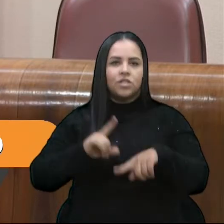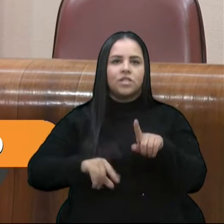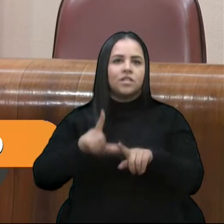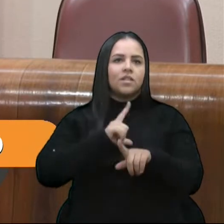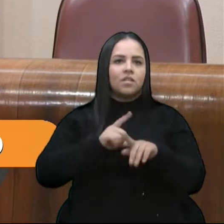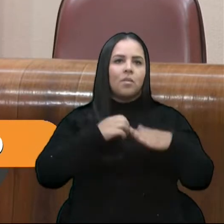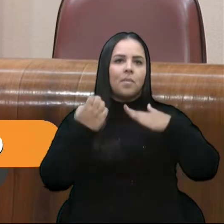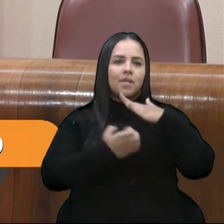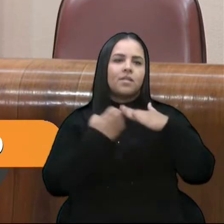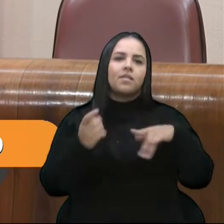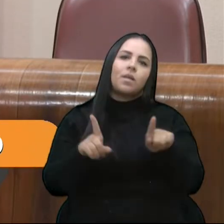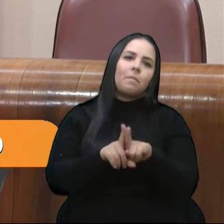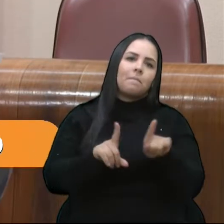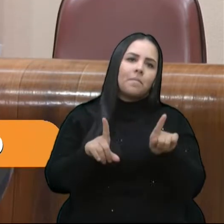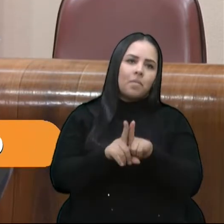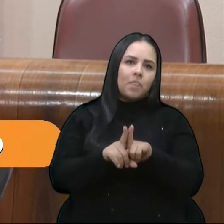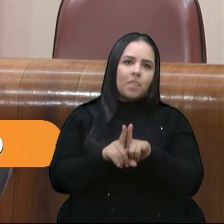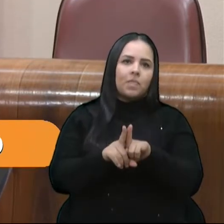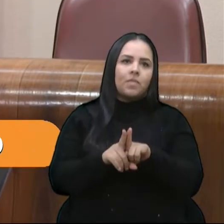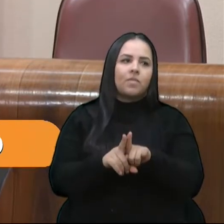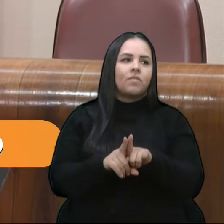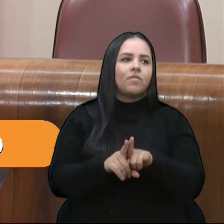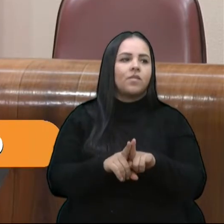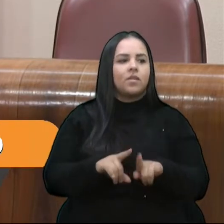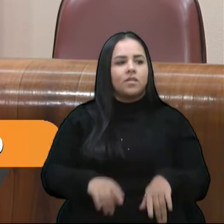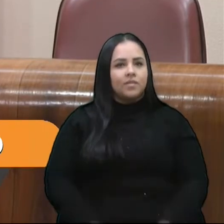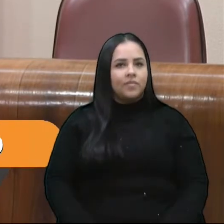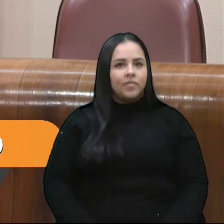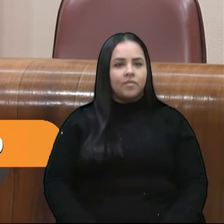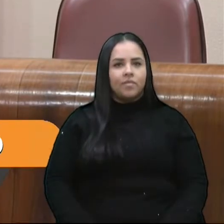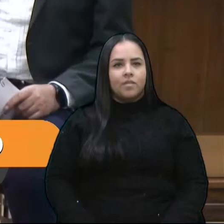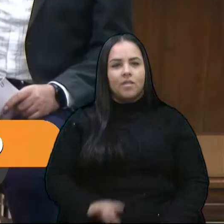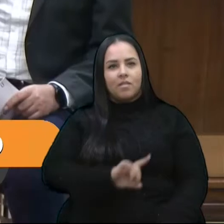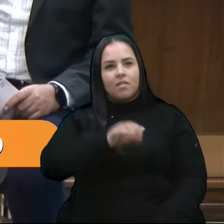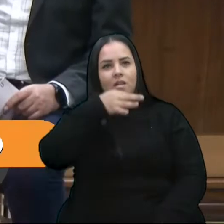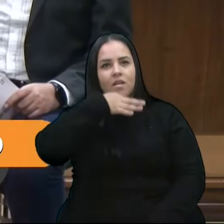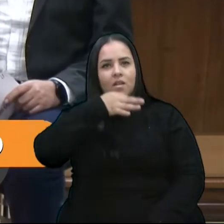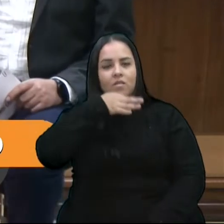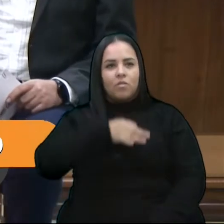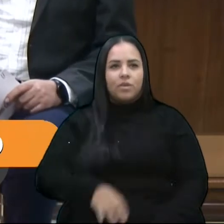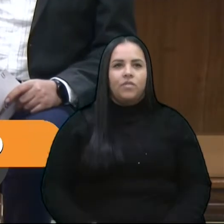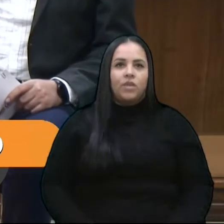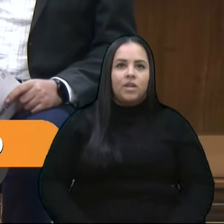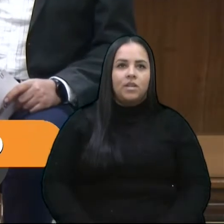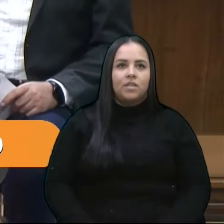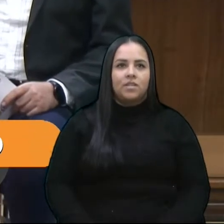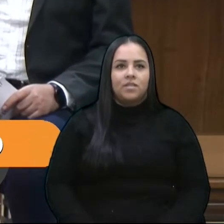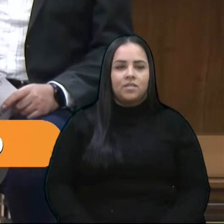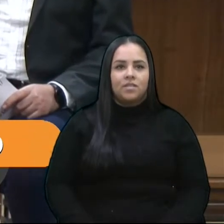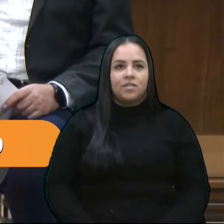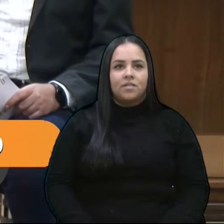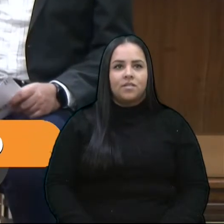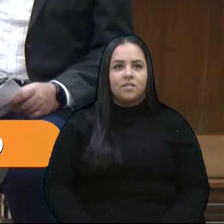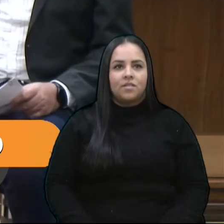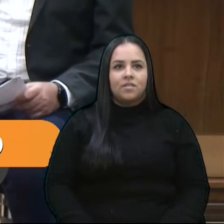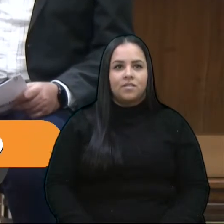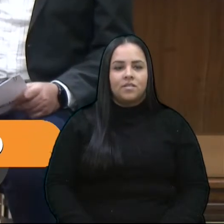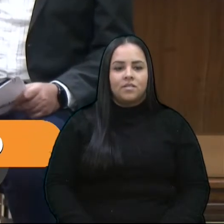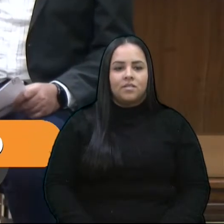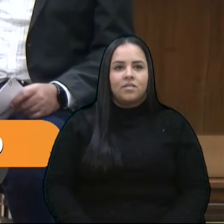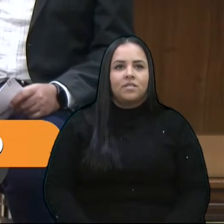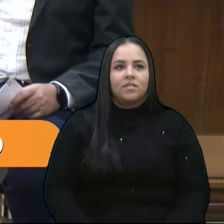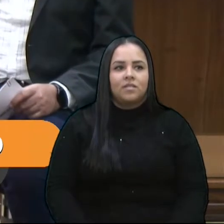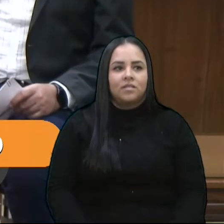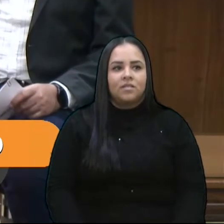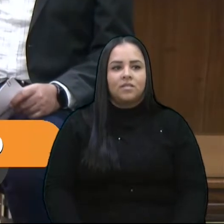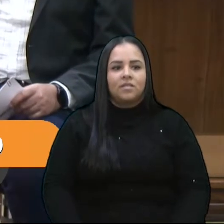de ser correspondente da Rádio Caxias. Olha aí. E, por fim, o nosso terceiro convidado,